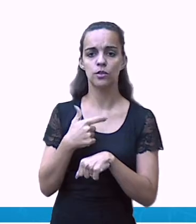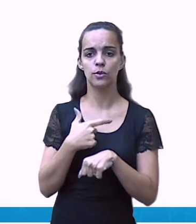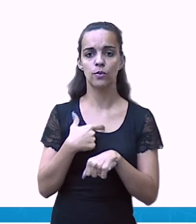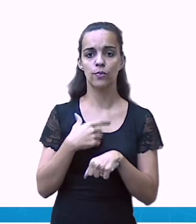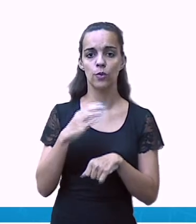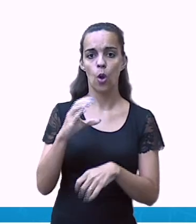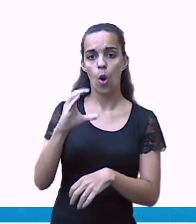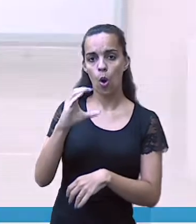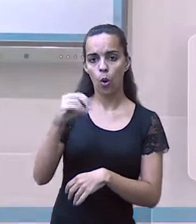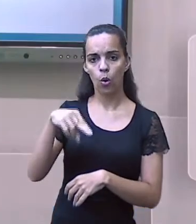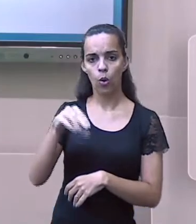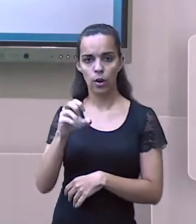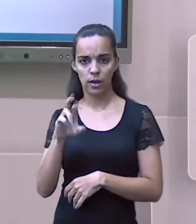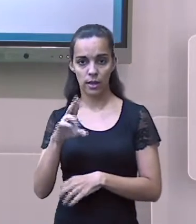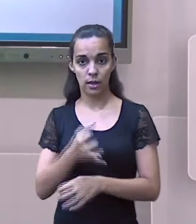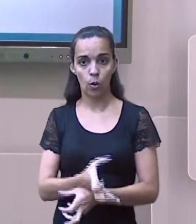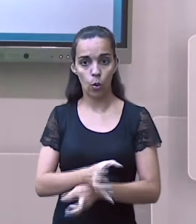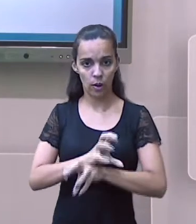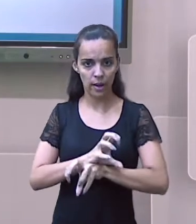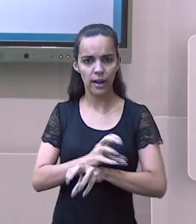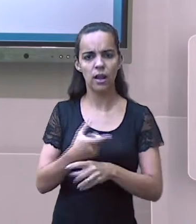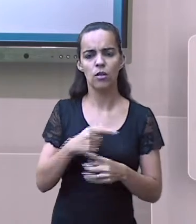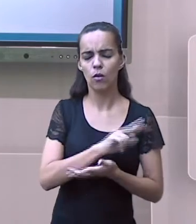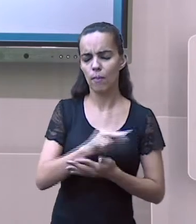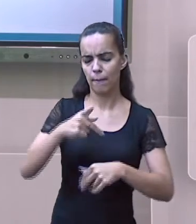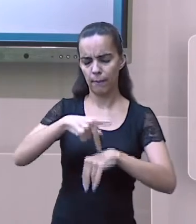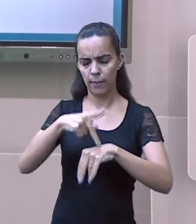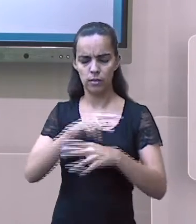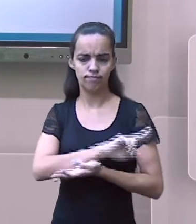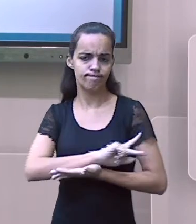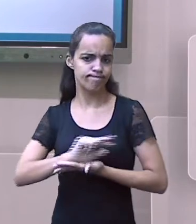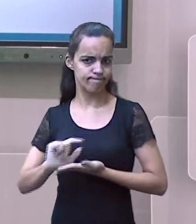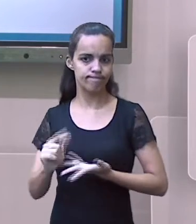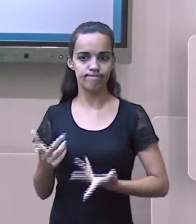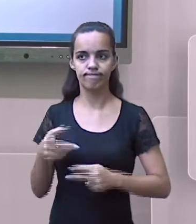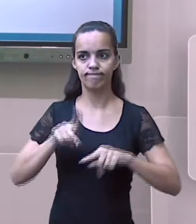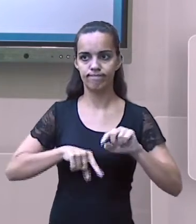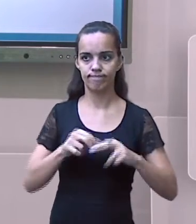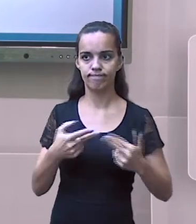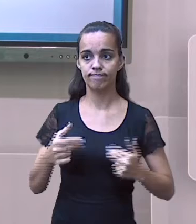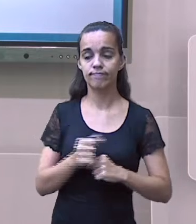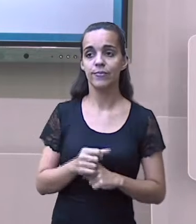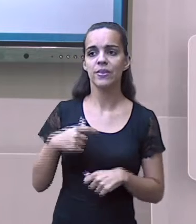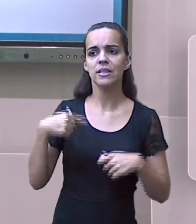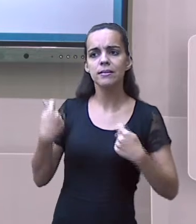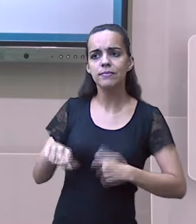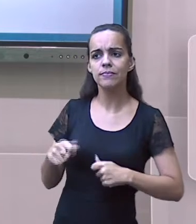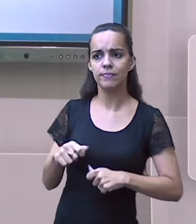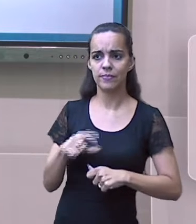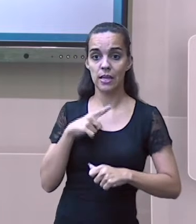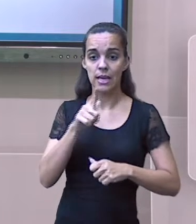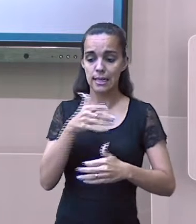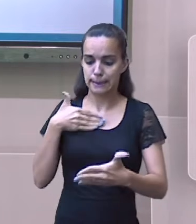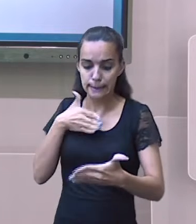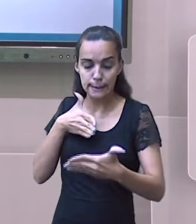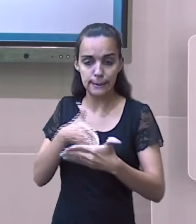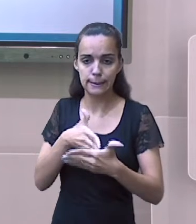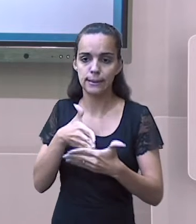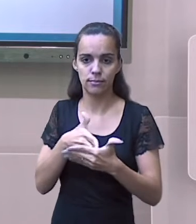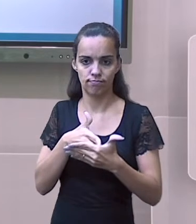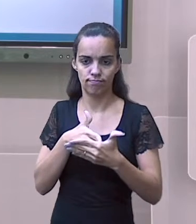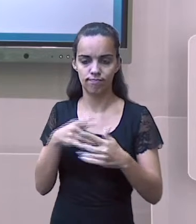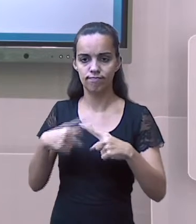pedras. A maioria desses materiais utilizados, eles precisam de ser